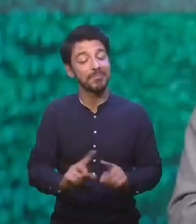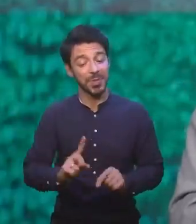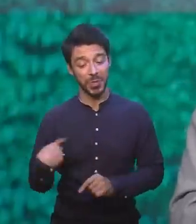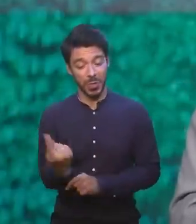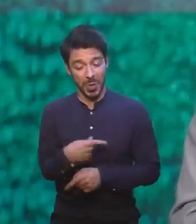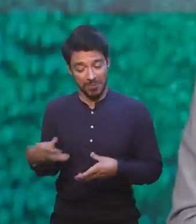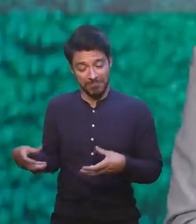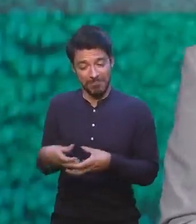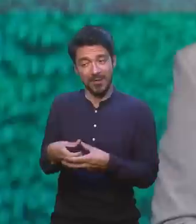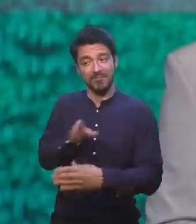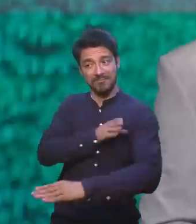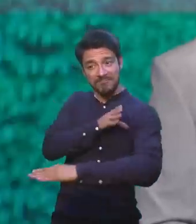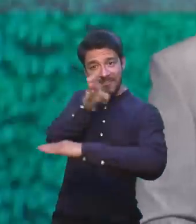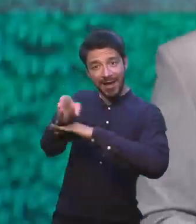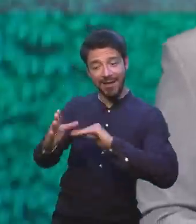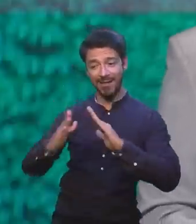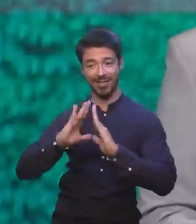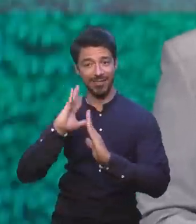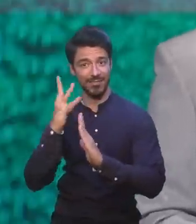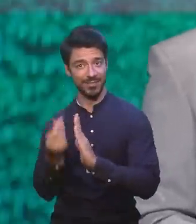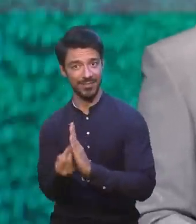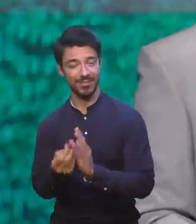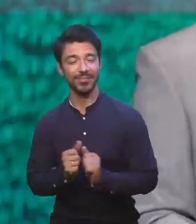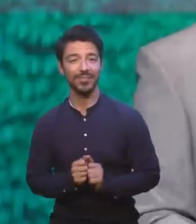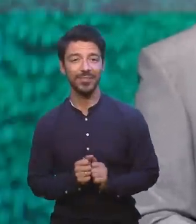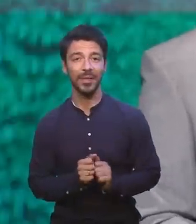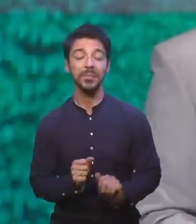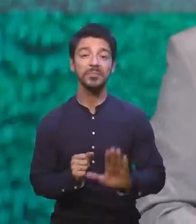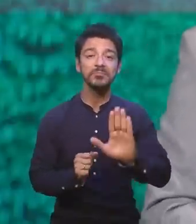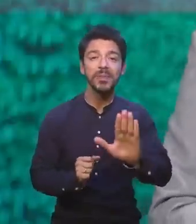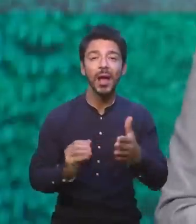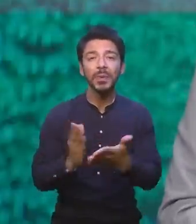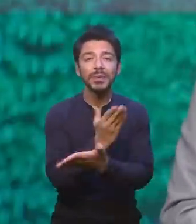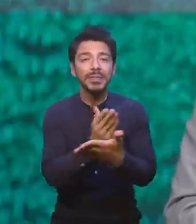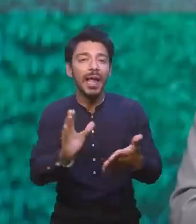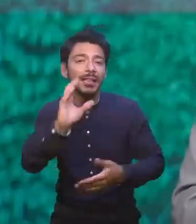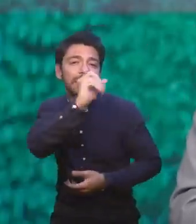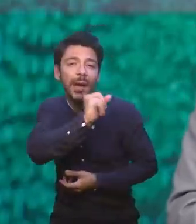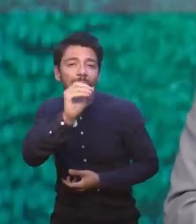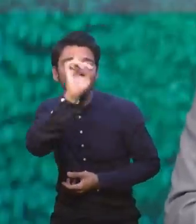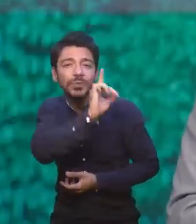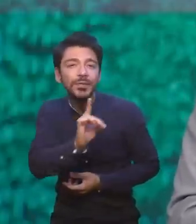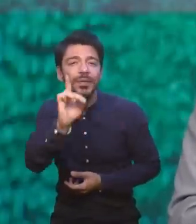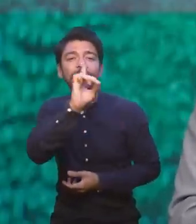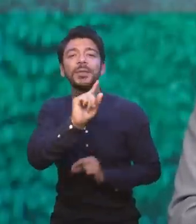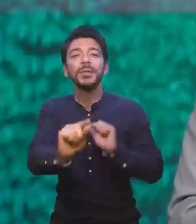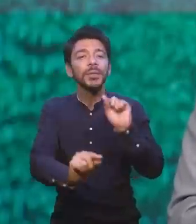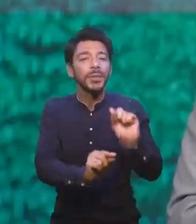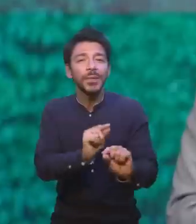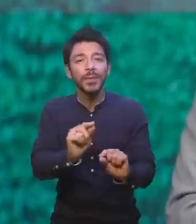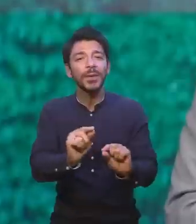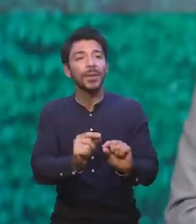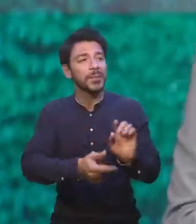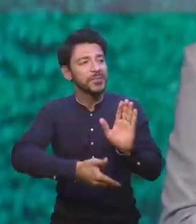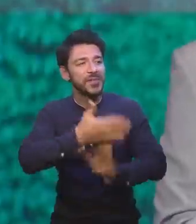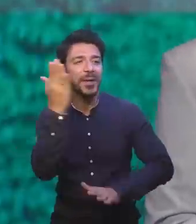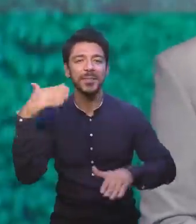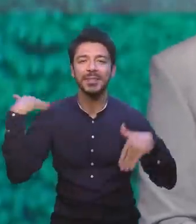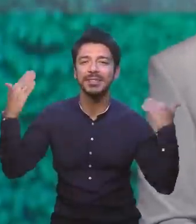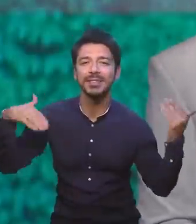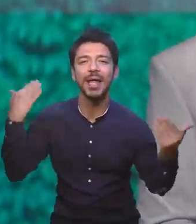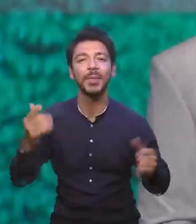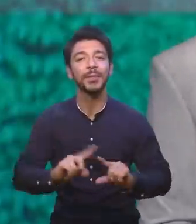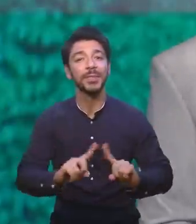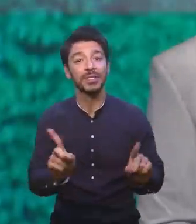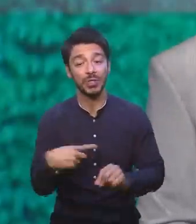domingo. Para nós é sinônimo de trabalho na casa espírita, de trabalho na área social. Muitos ainda